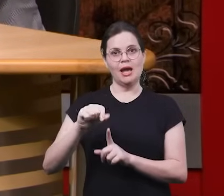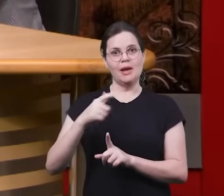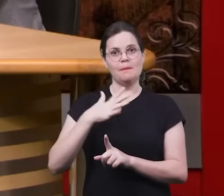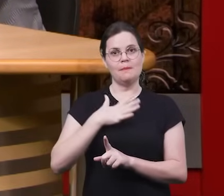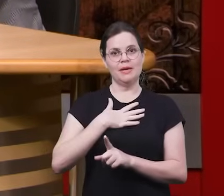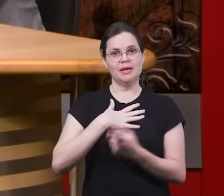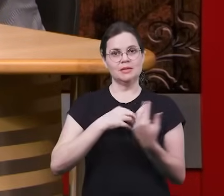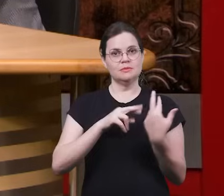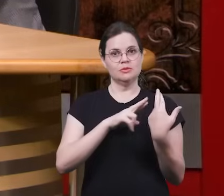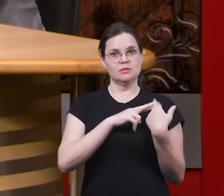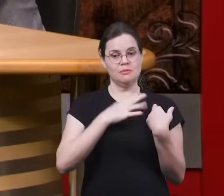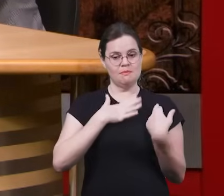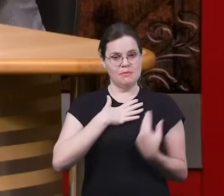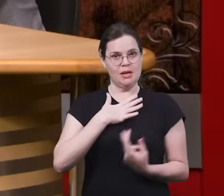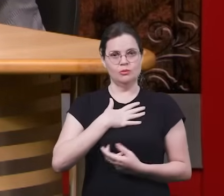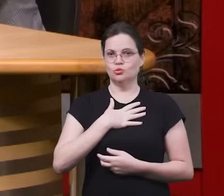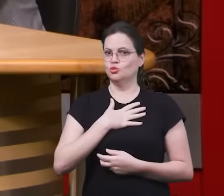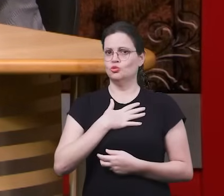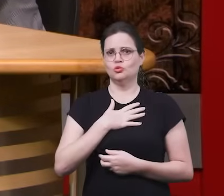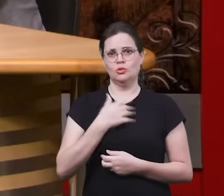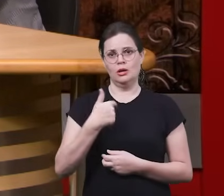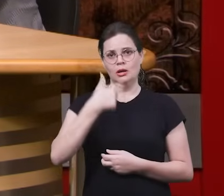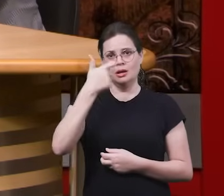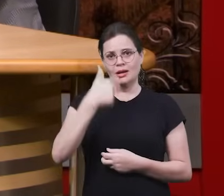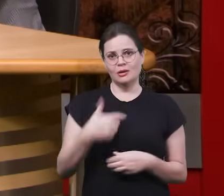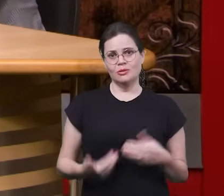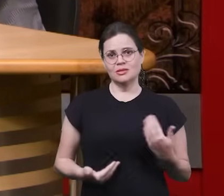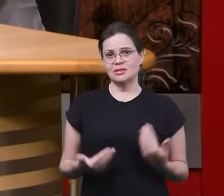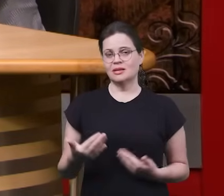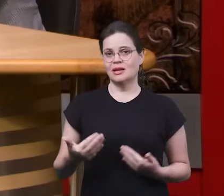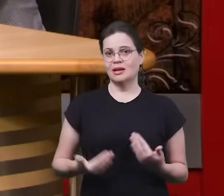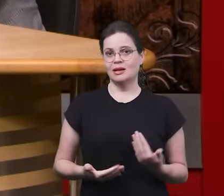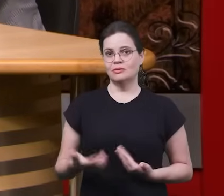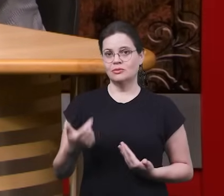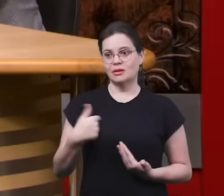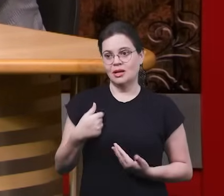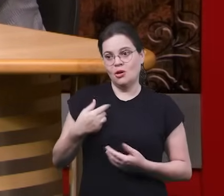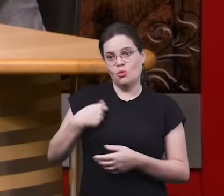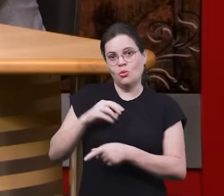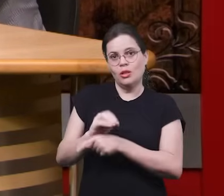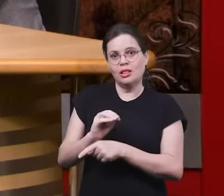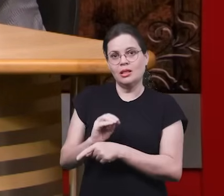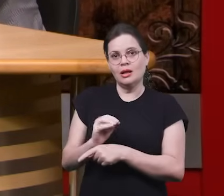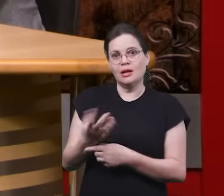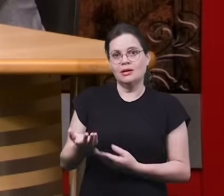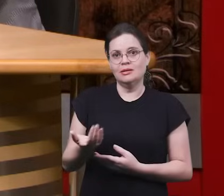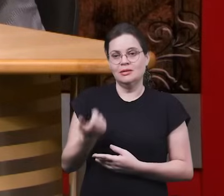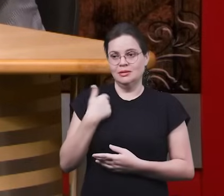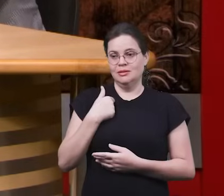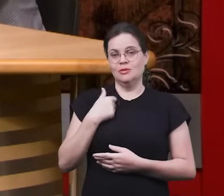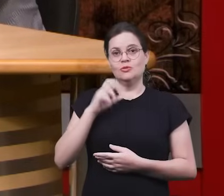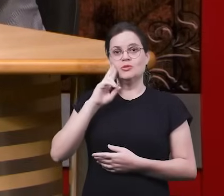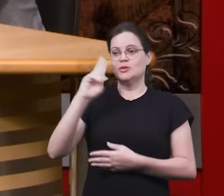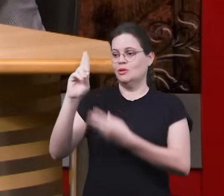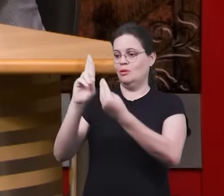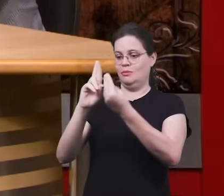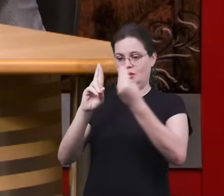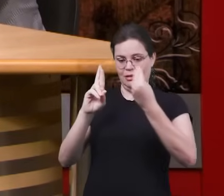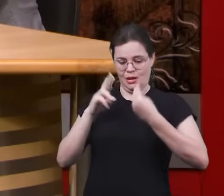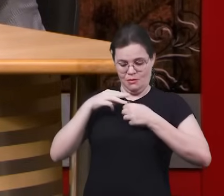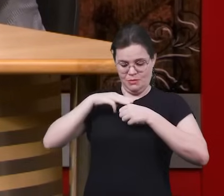é um bem nosso, de domínio nosso. Né? Nós estamos usando o ministério, ele